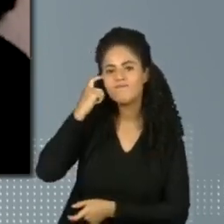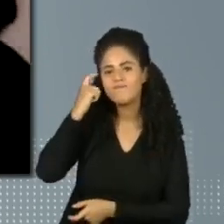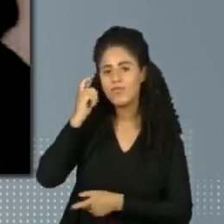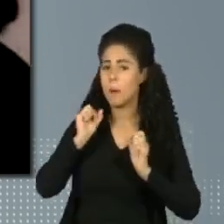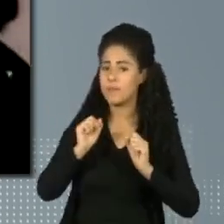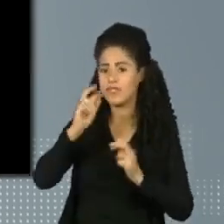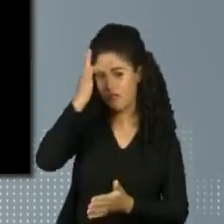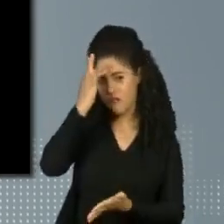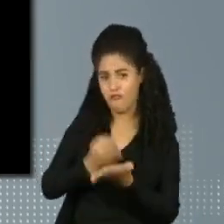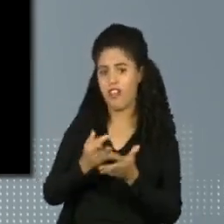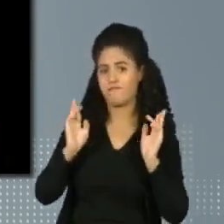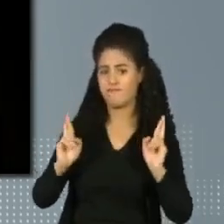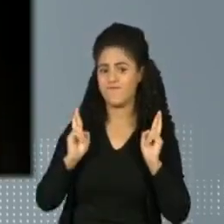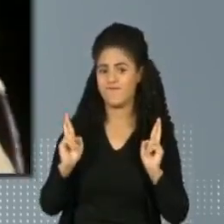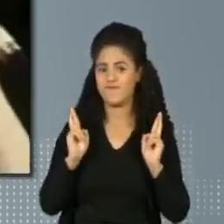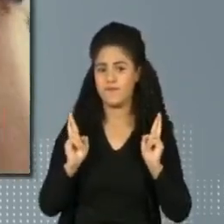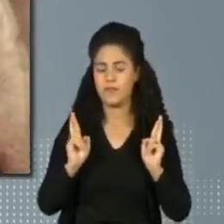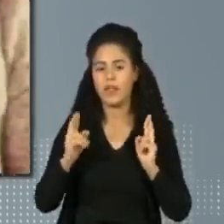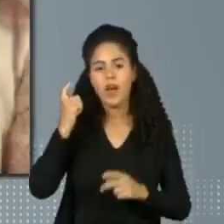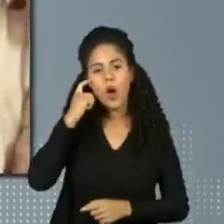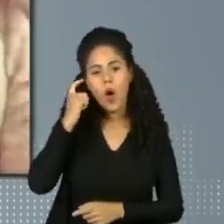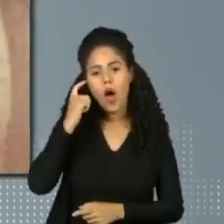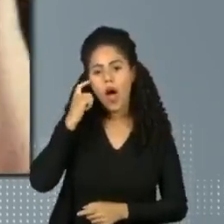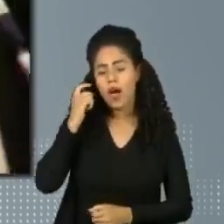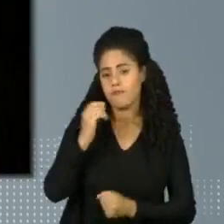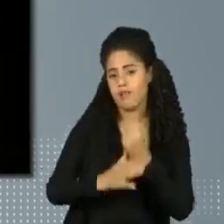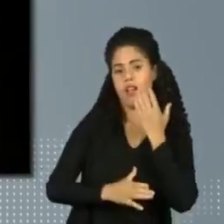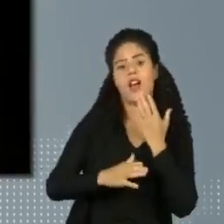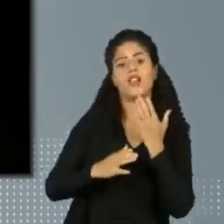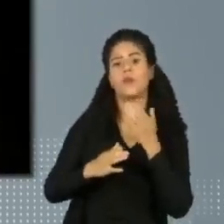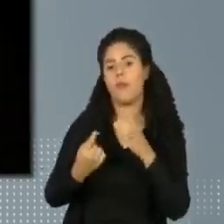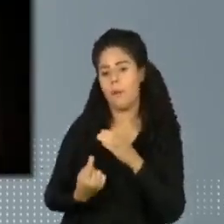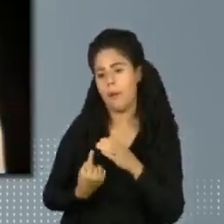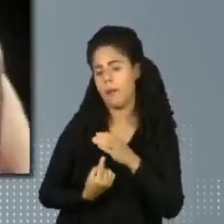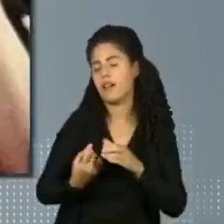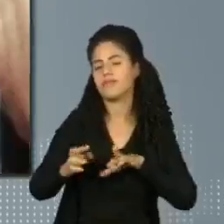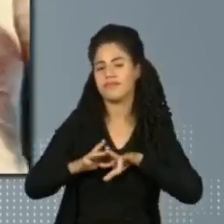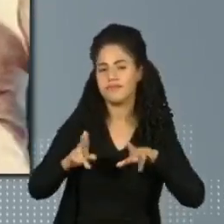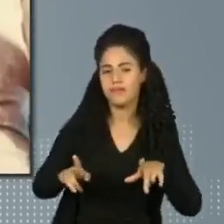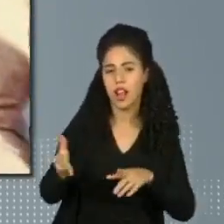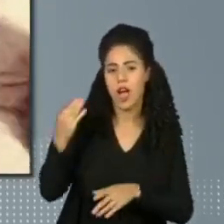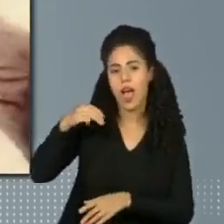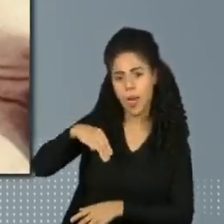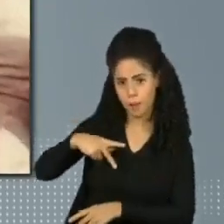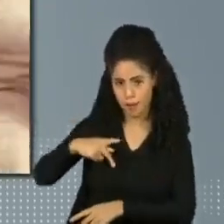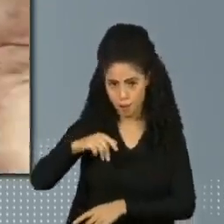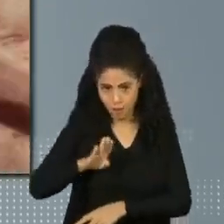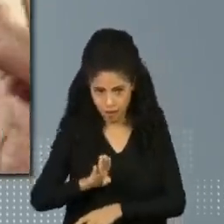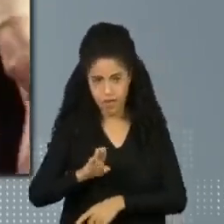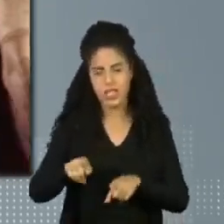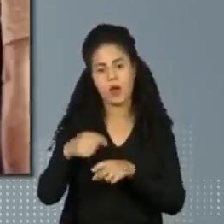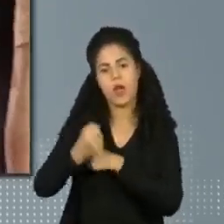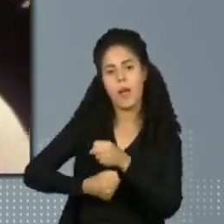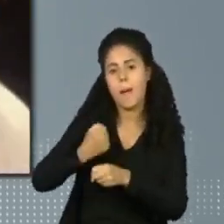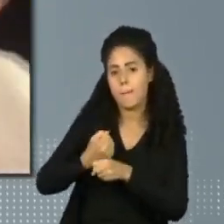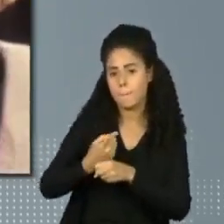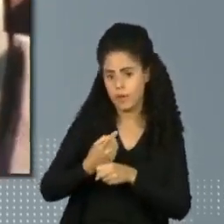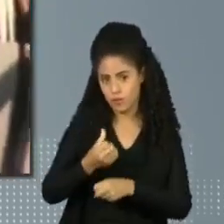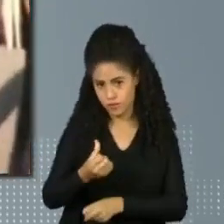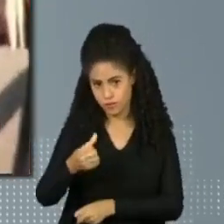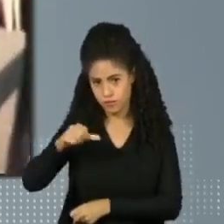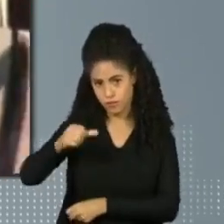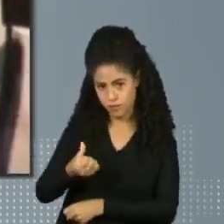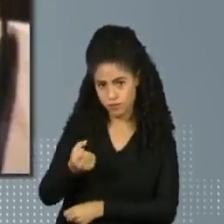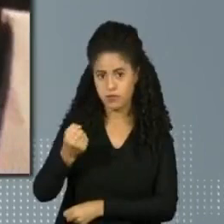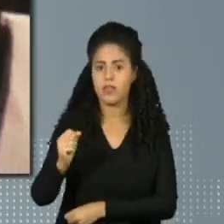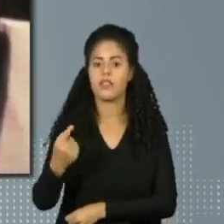o mundo melhore. A cantora lançou alguns dos maiores compositores da MPB dos anos 1960